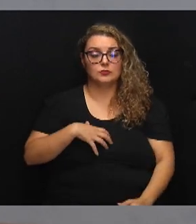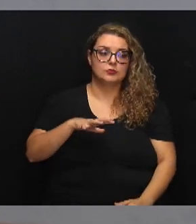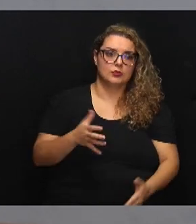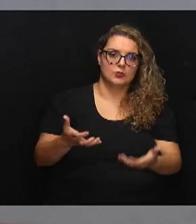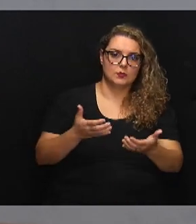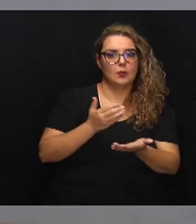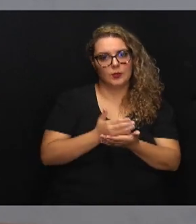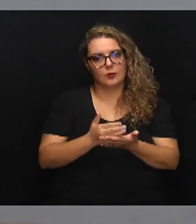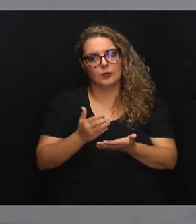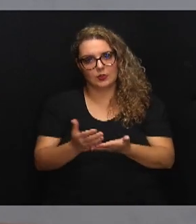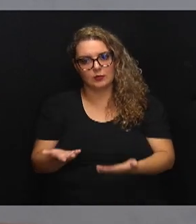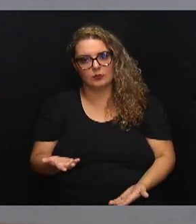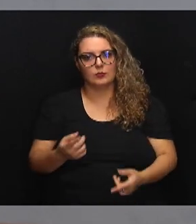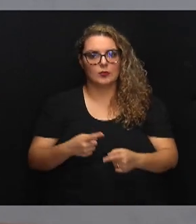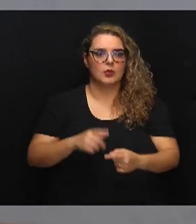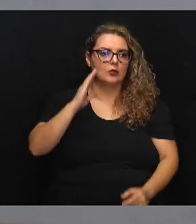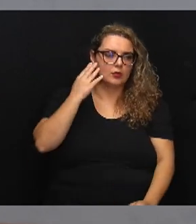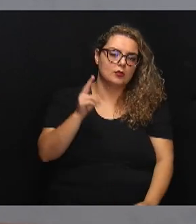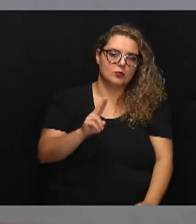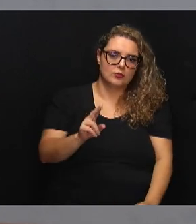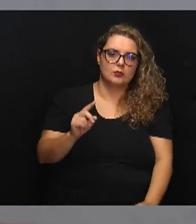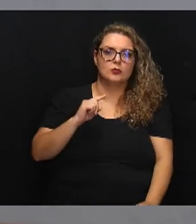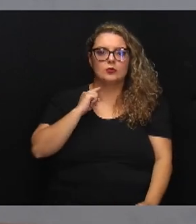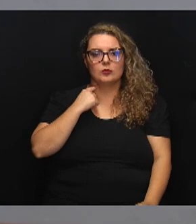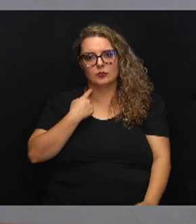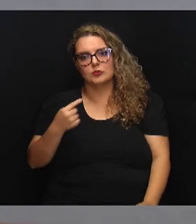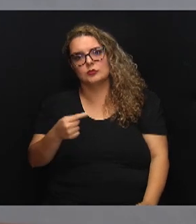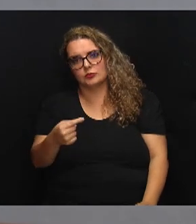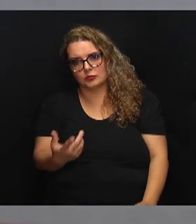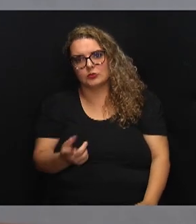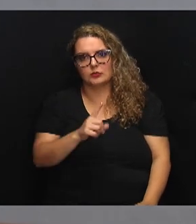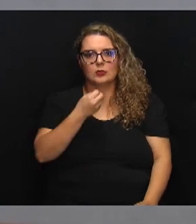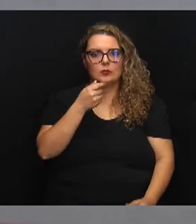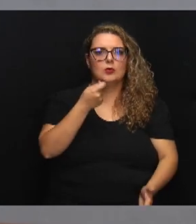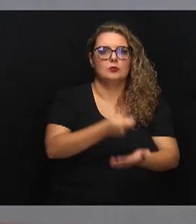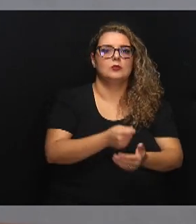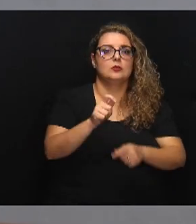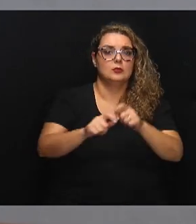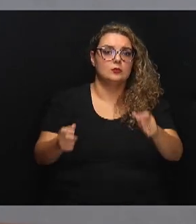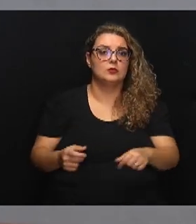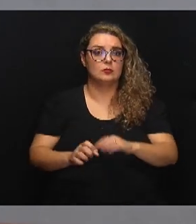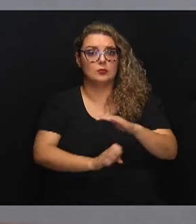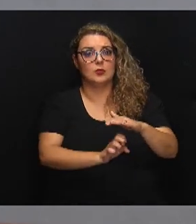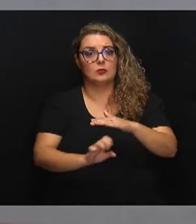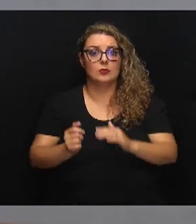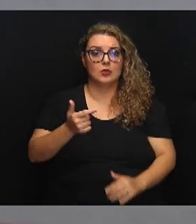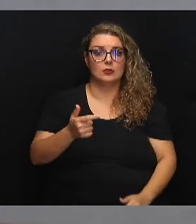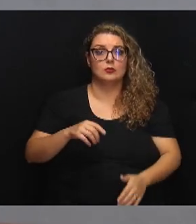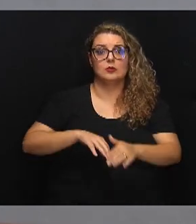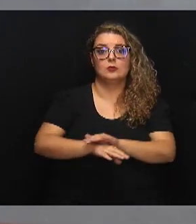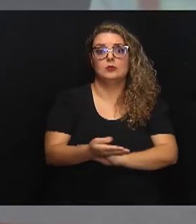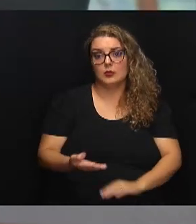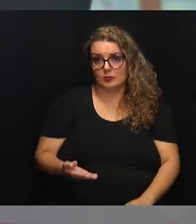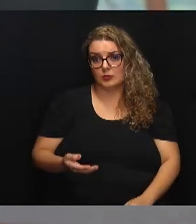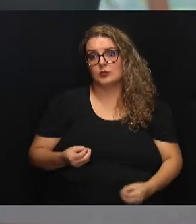parcelada, porque entende-se que com o nome negativado você não é um bom pagador. Então as pessoas, empresas, não têm o hábito de dar. E se der